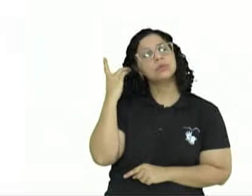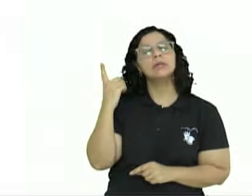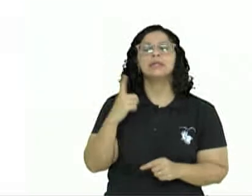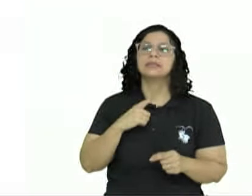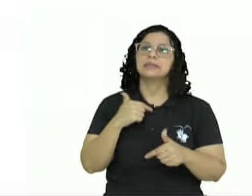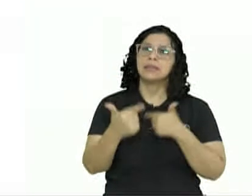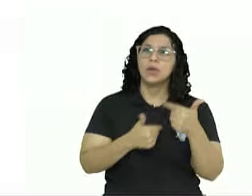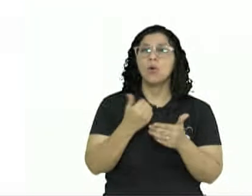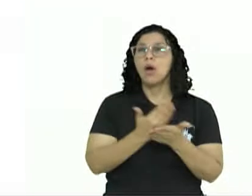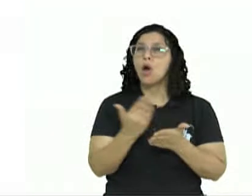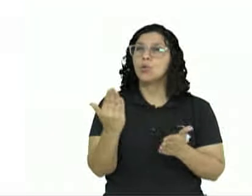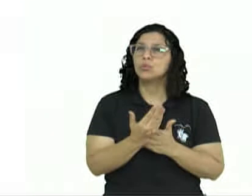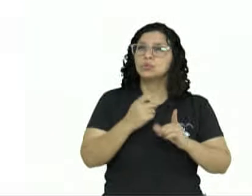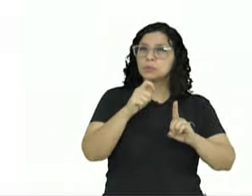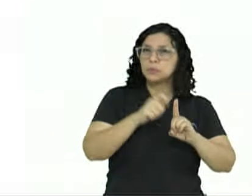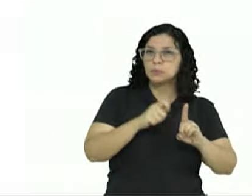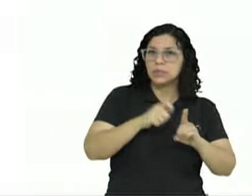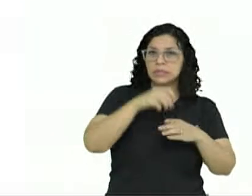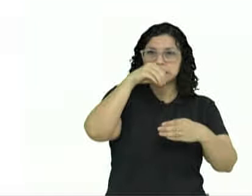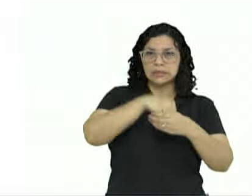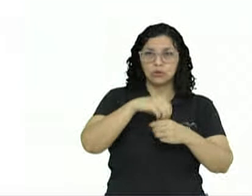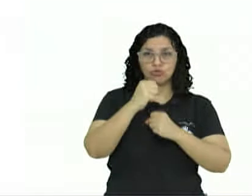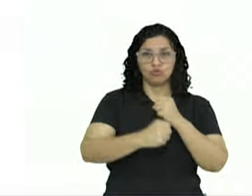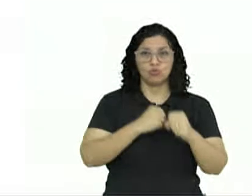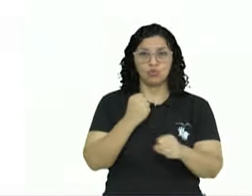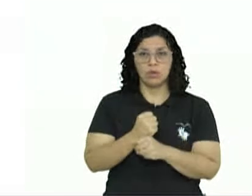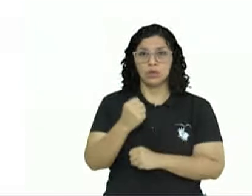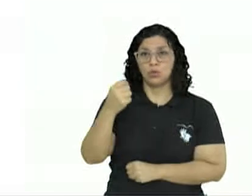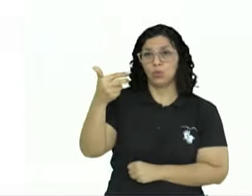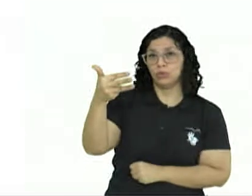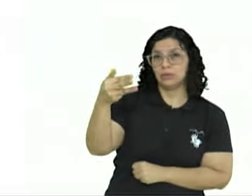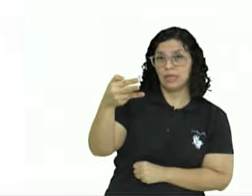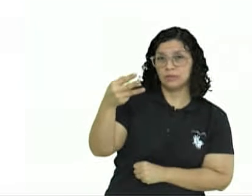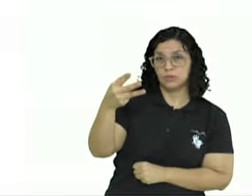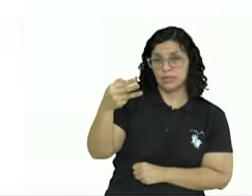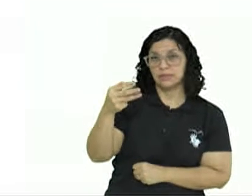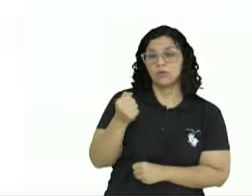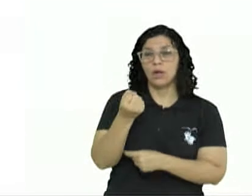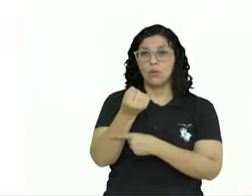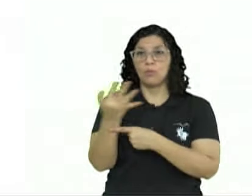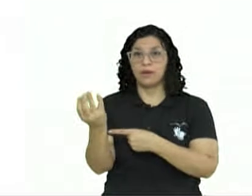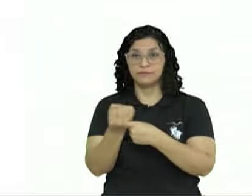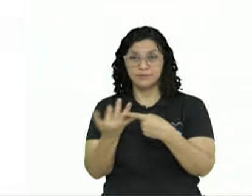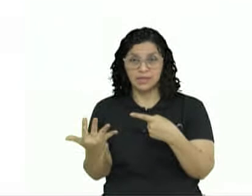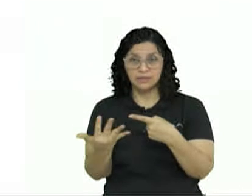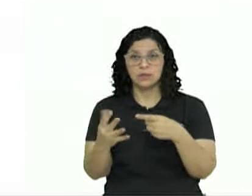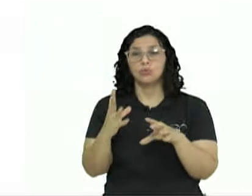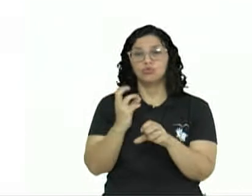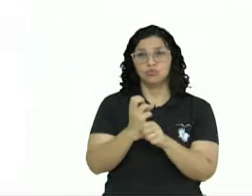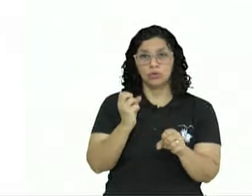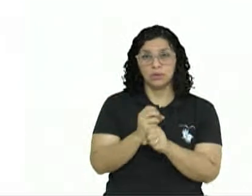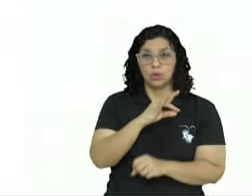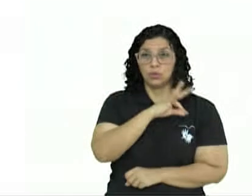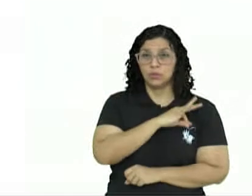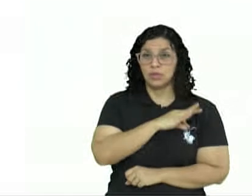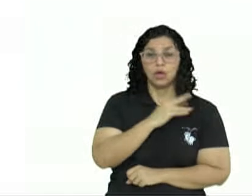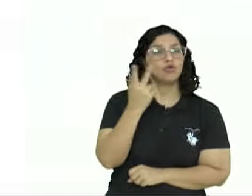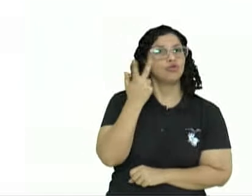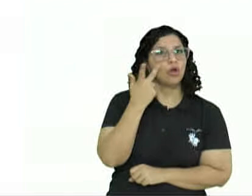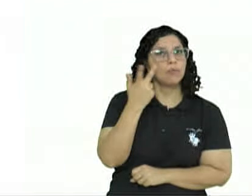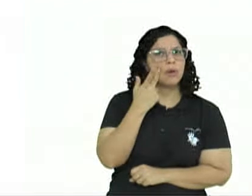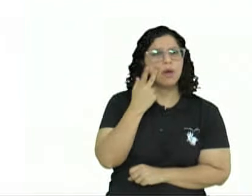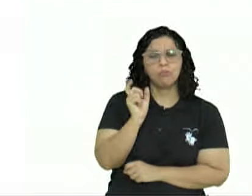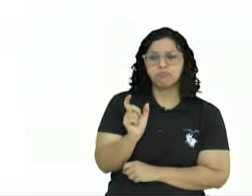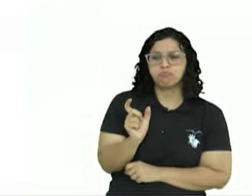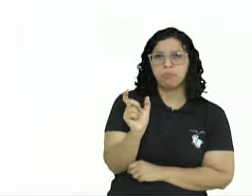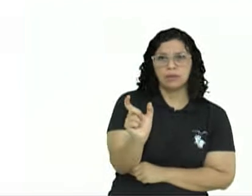do ano, o 13º corresponderá a uma fração do salário normal. Muito bem, uma fração,